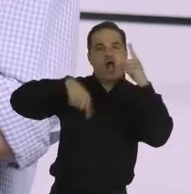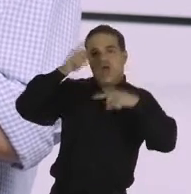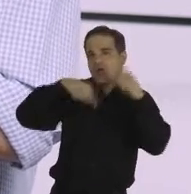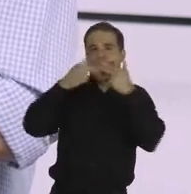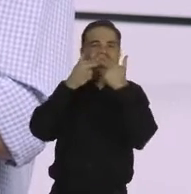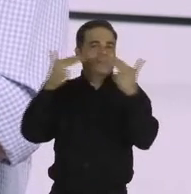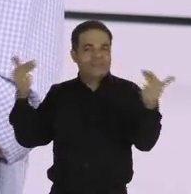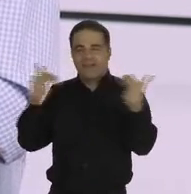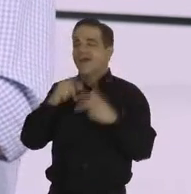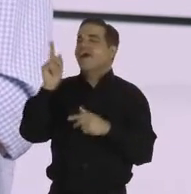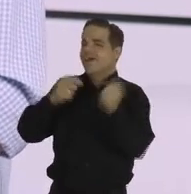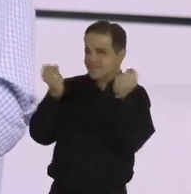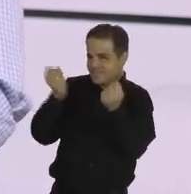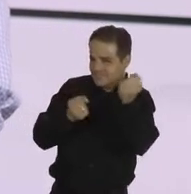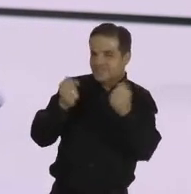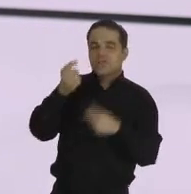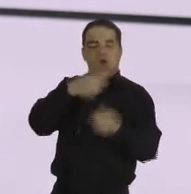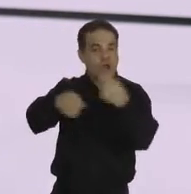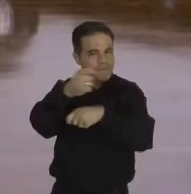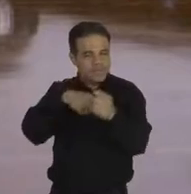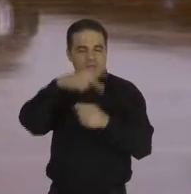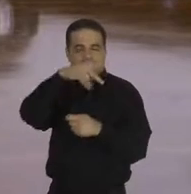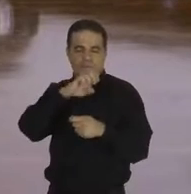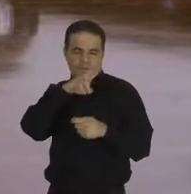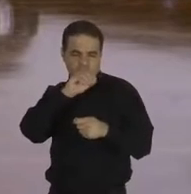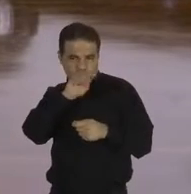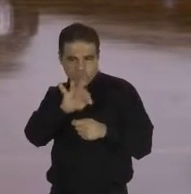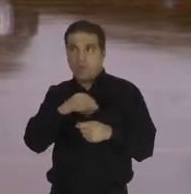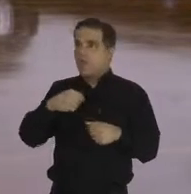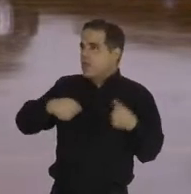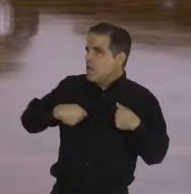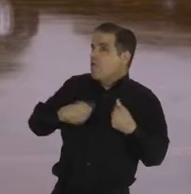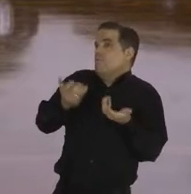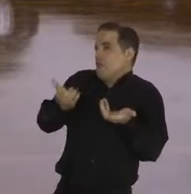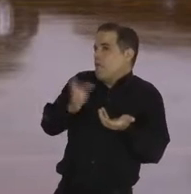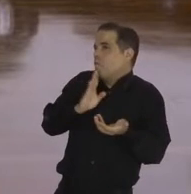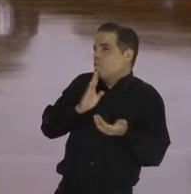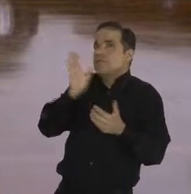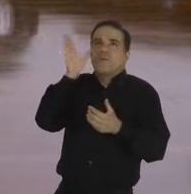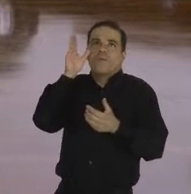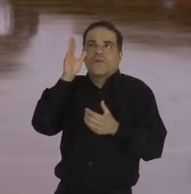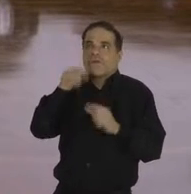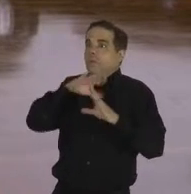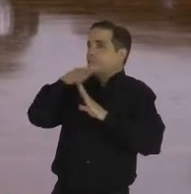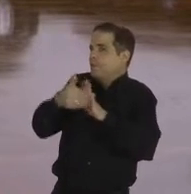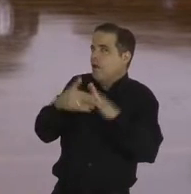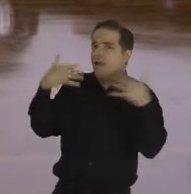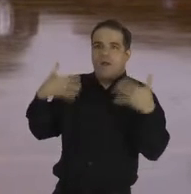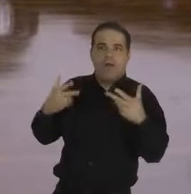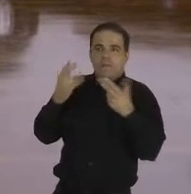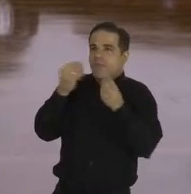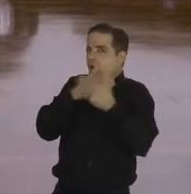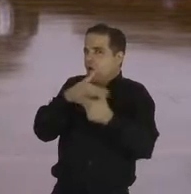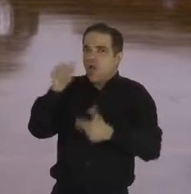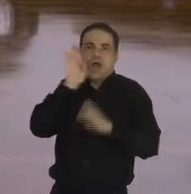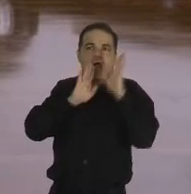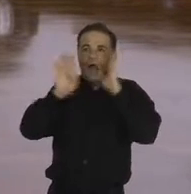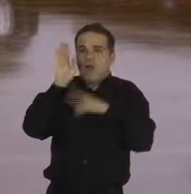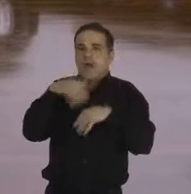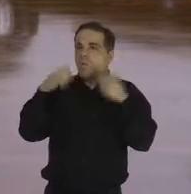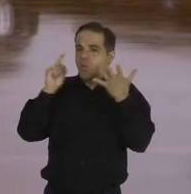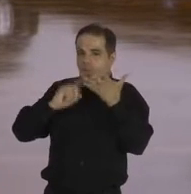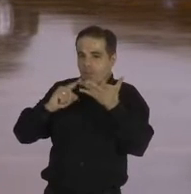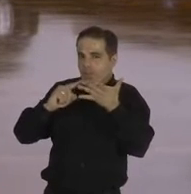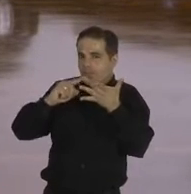na nossa Gama de veículos comerciais da Peugeot tudo bem curiosa para conhecer tudo isso é muita coisa bacana muita